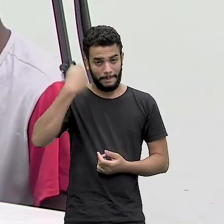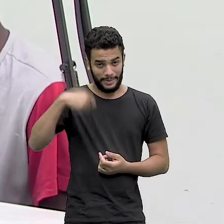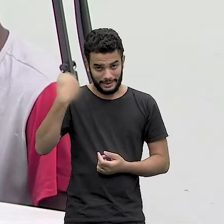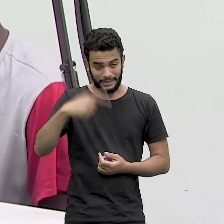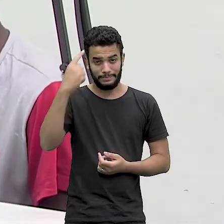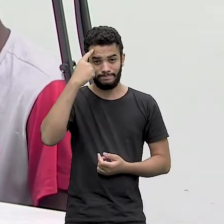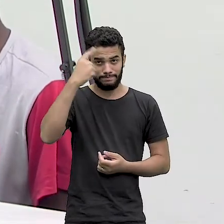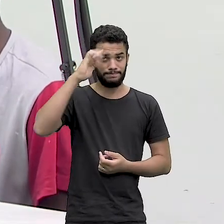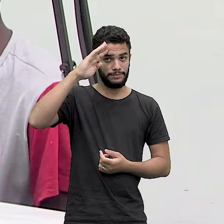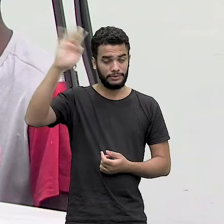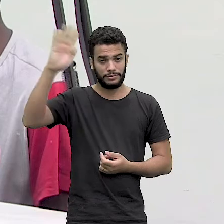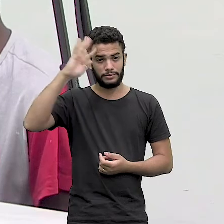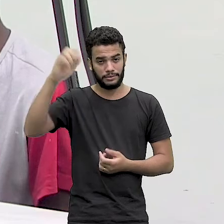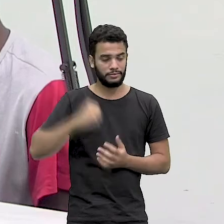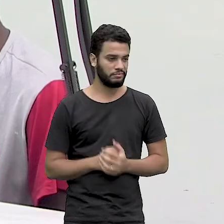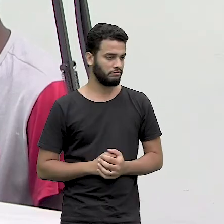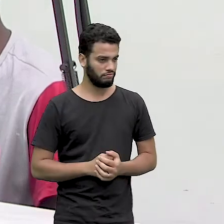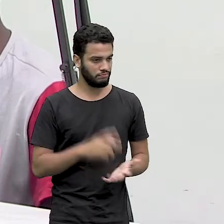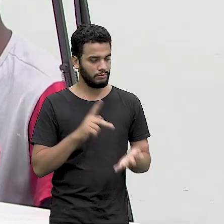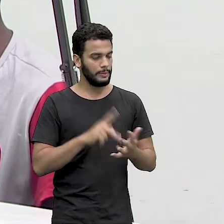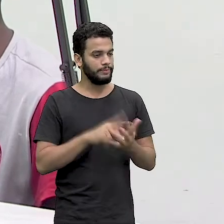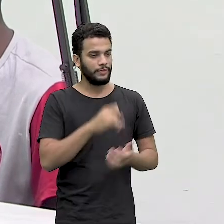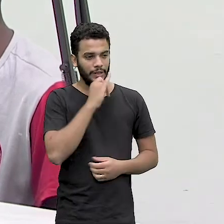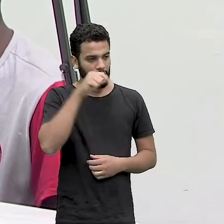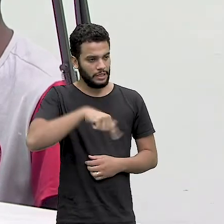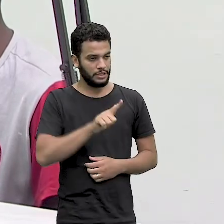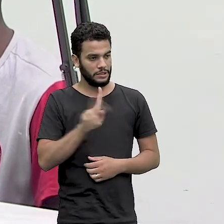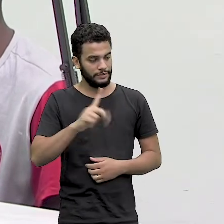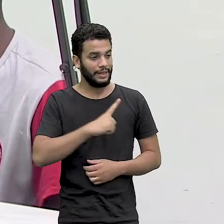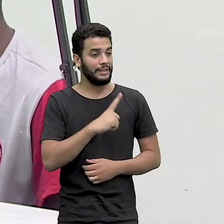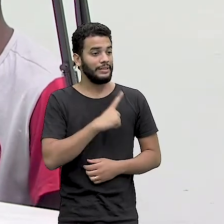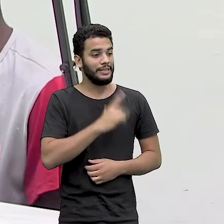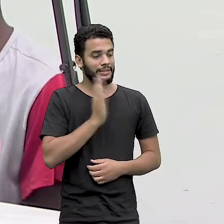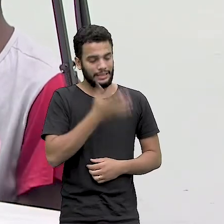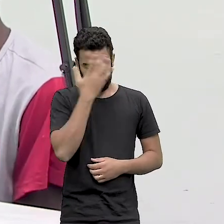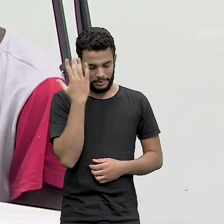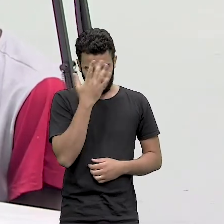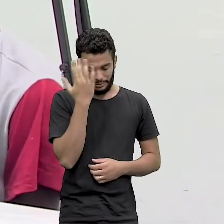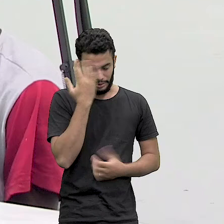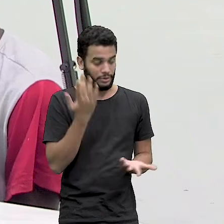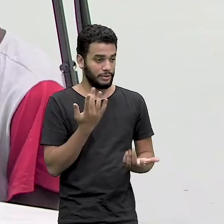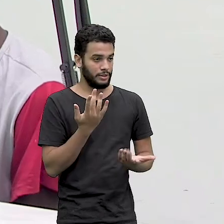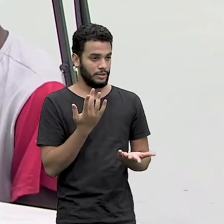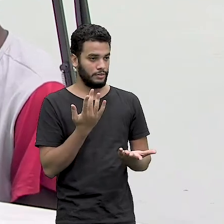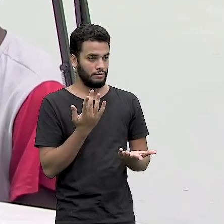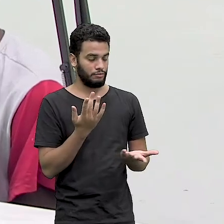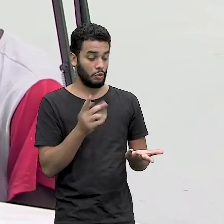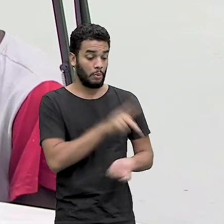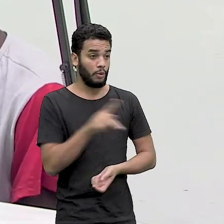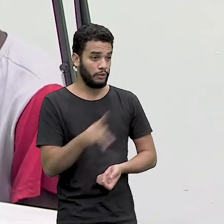uma vivência nos seus projetos que ensina os estudantes a gerenciar o